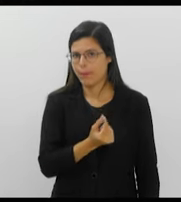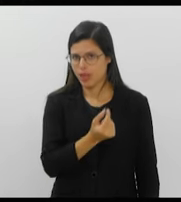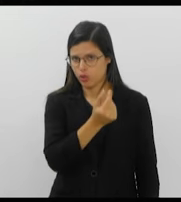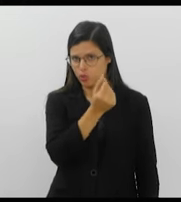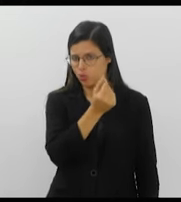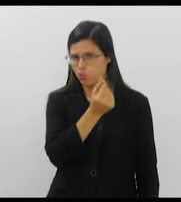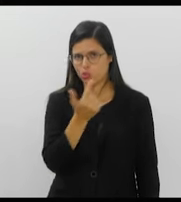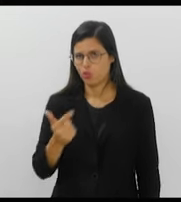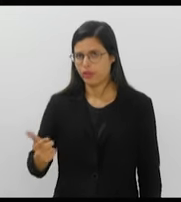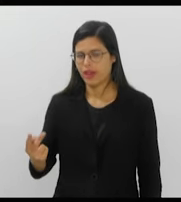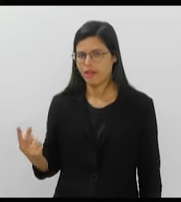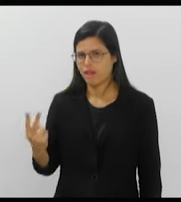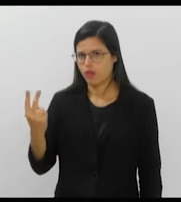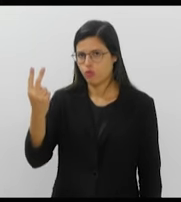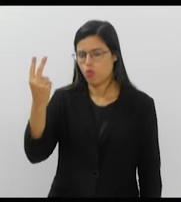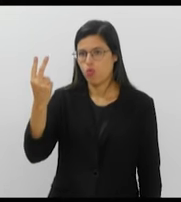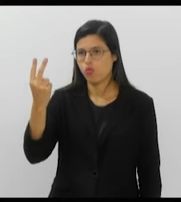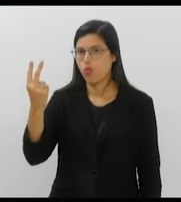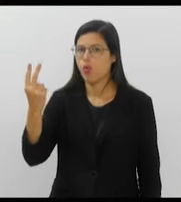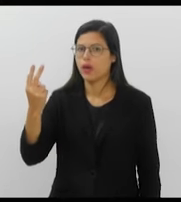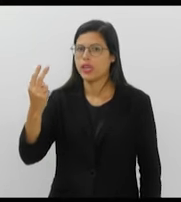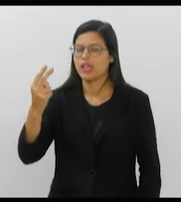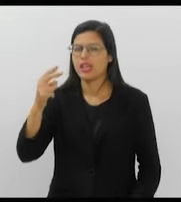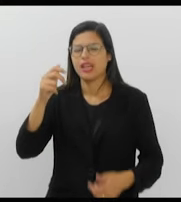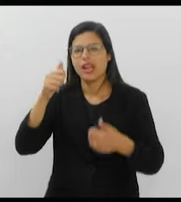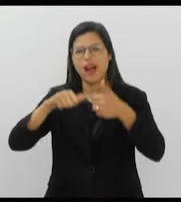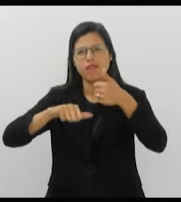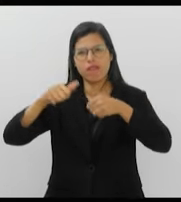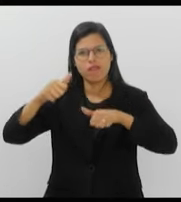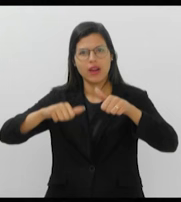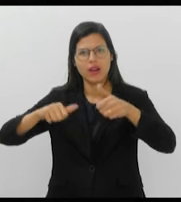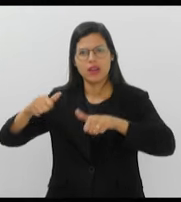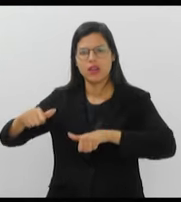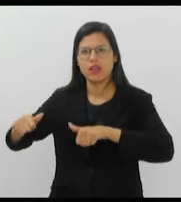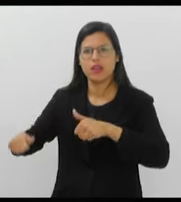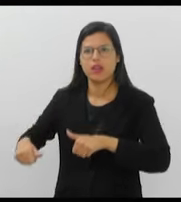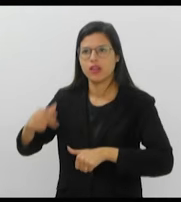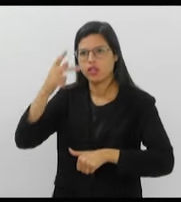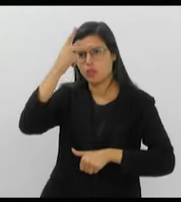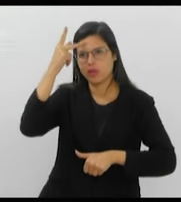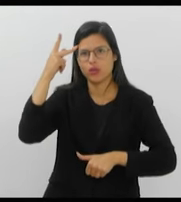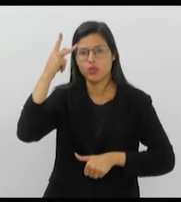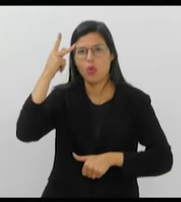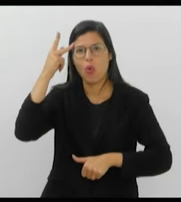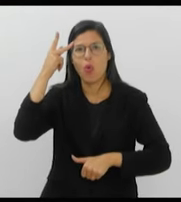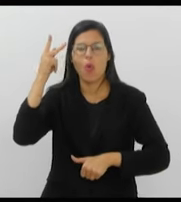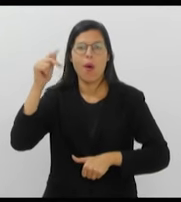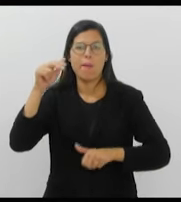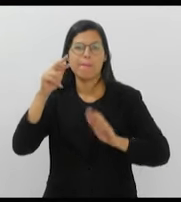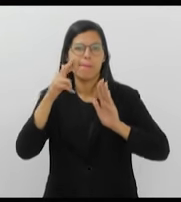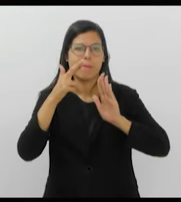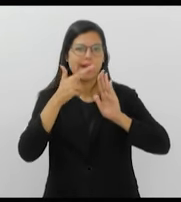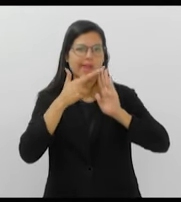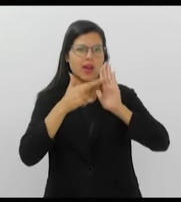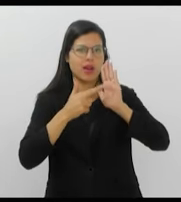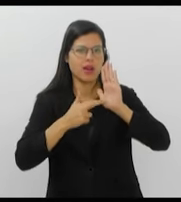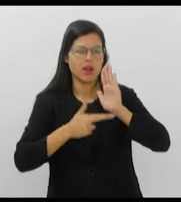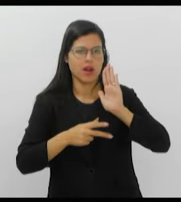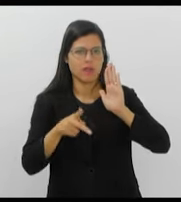E ele mede as outras pessoas pela própria régua do preço. E acha que pode